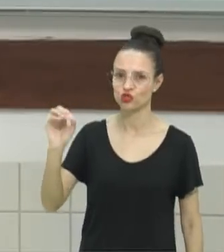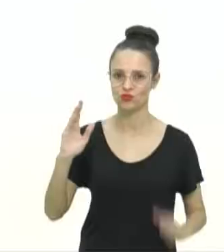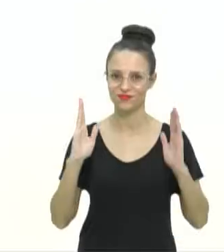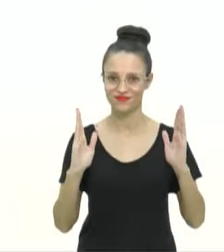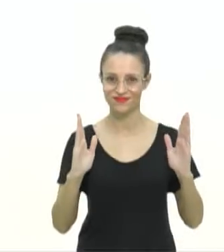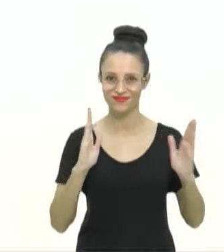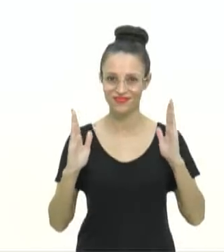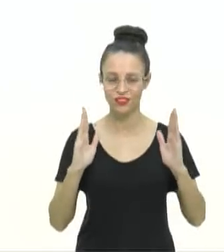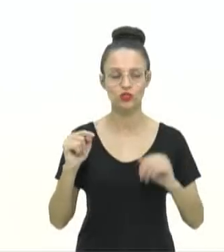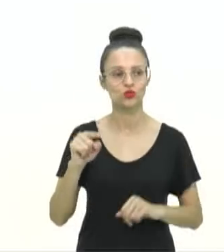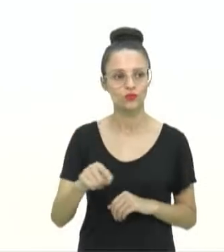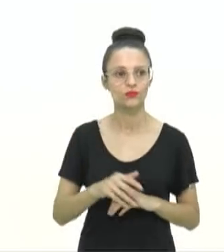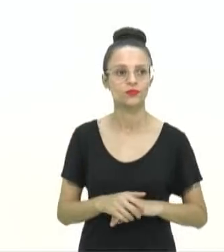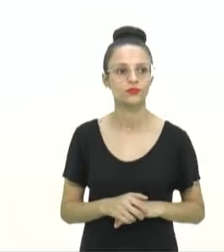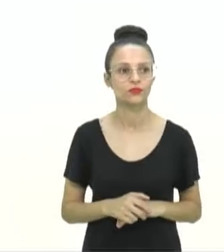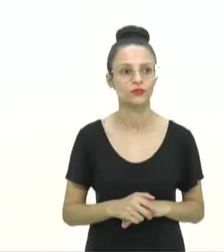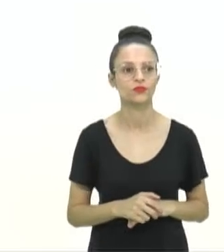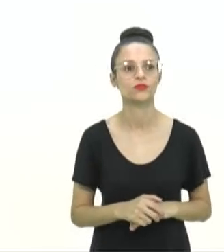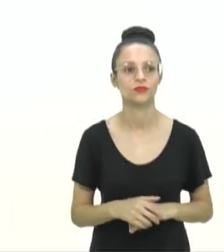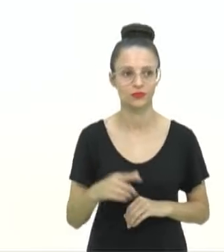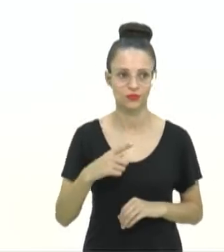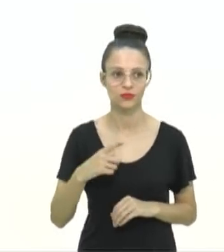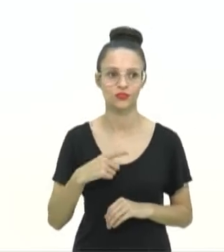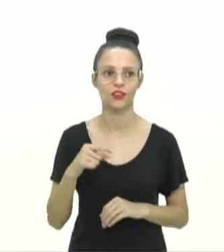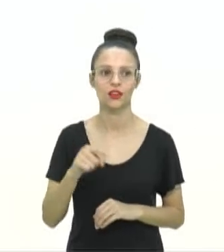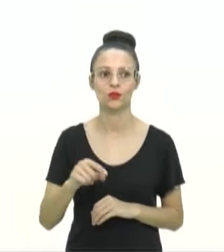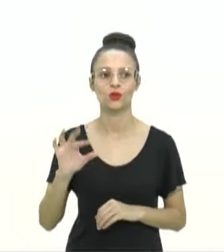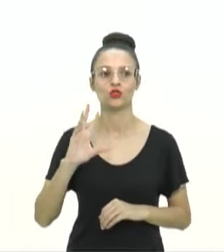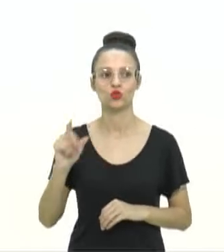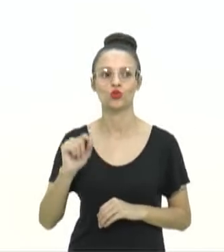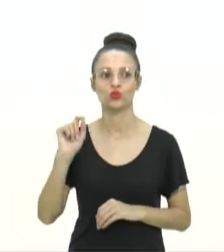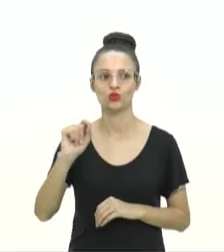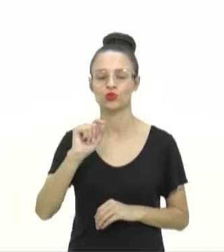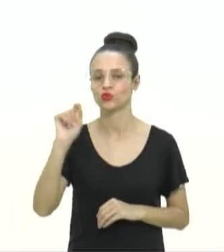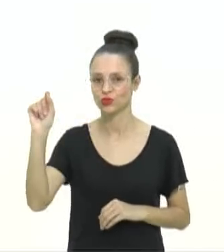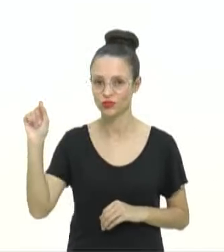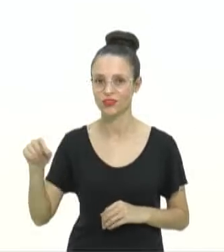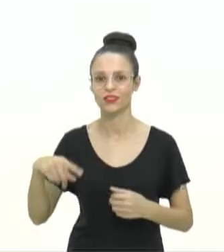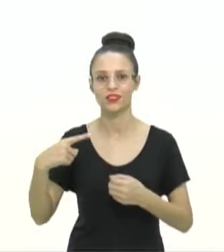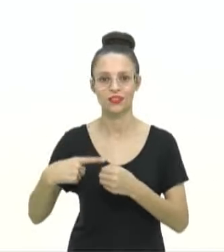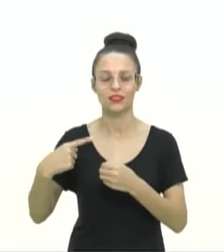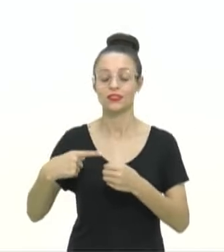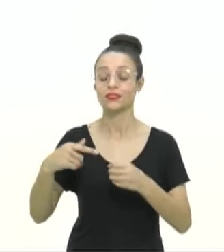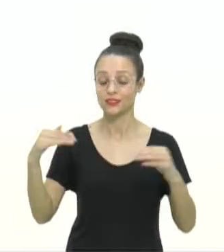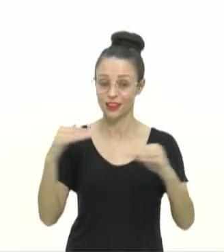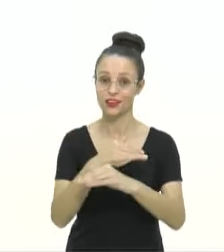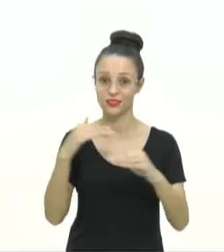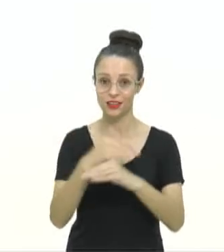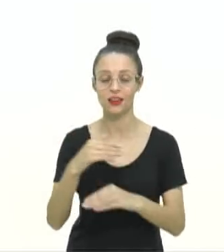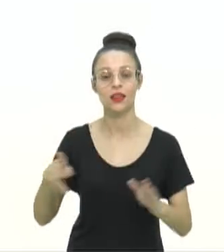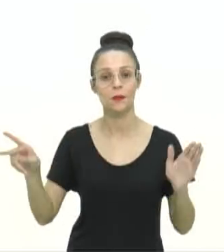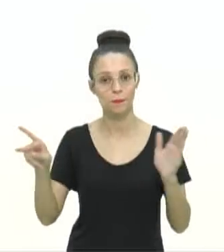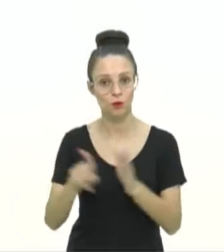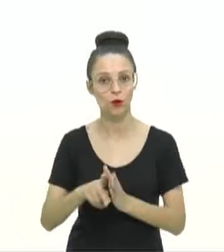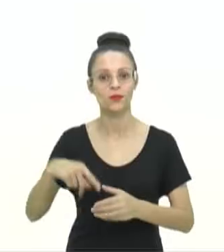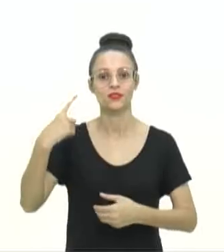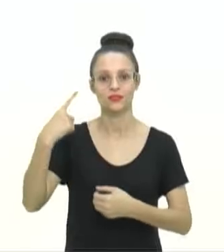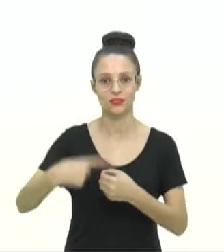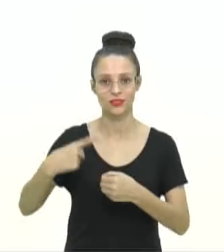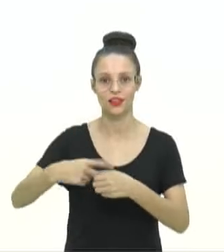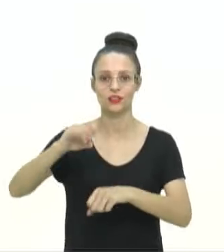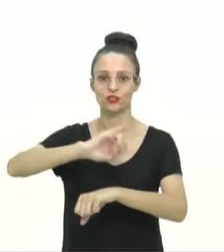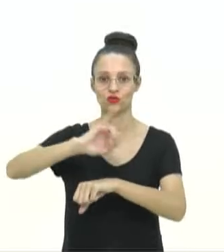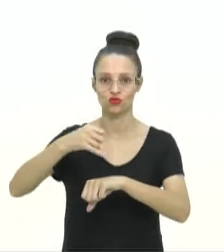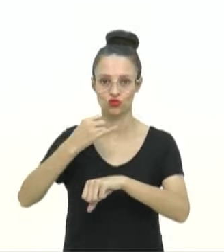ver. Nesse caso, existe um trecho que, dentre todos os outros trechos da estrada, pertence ao município de